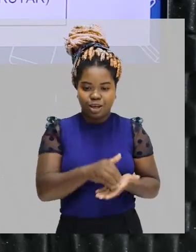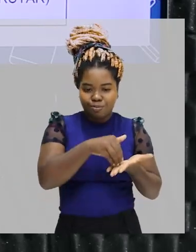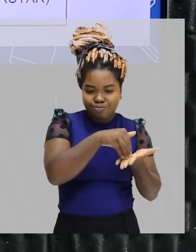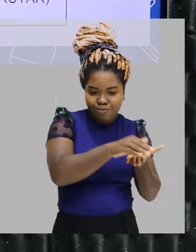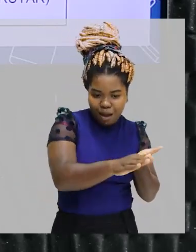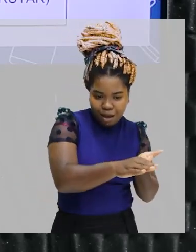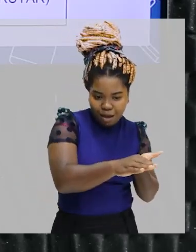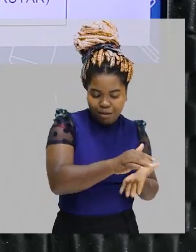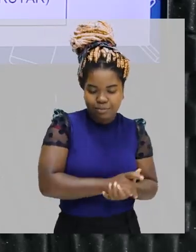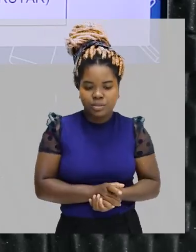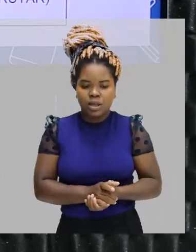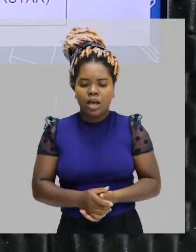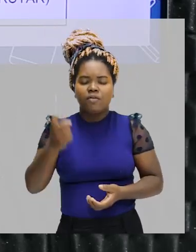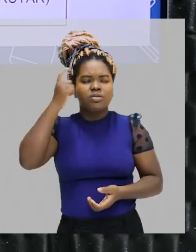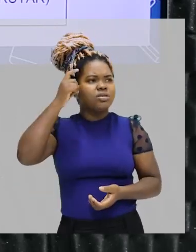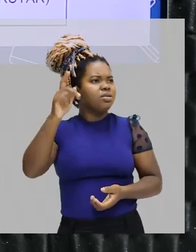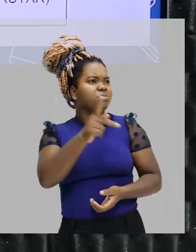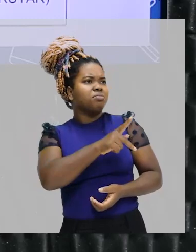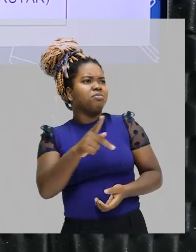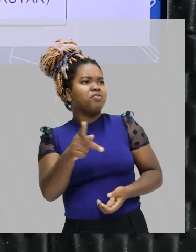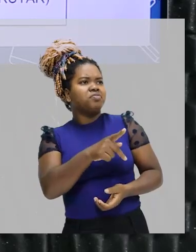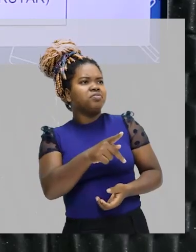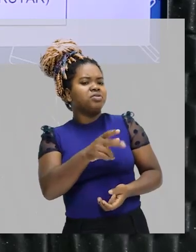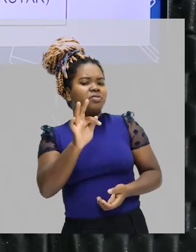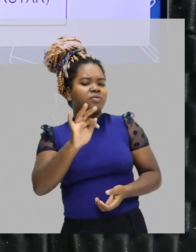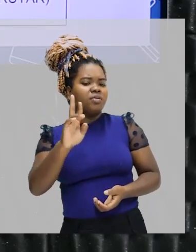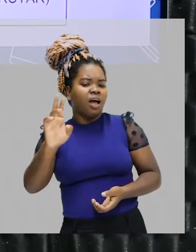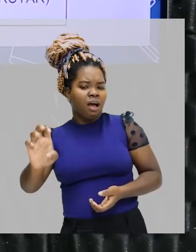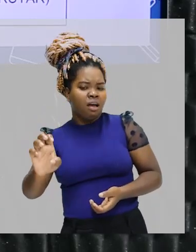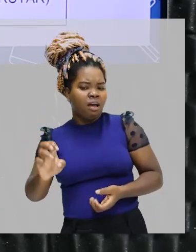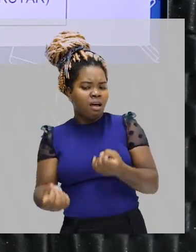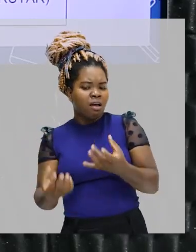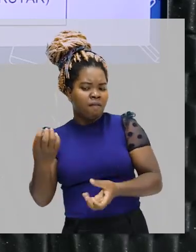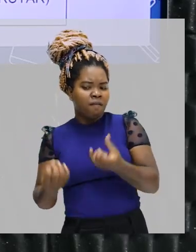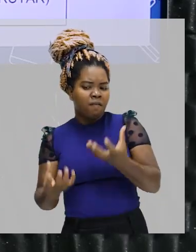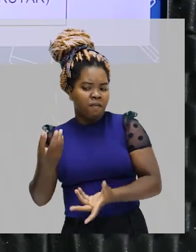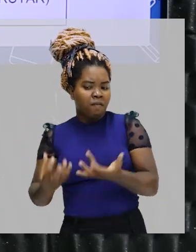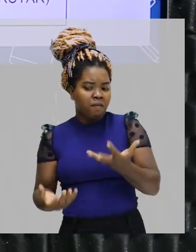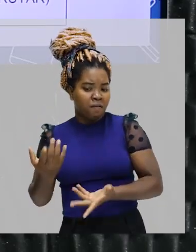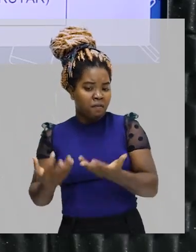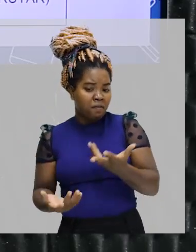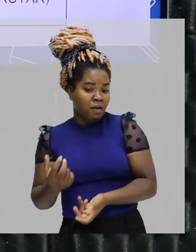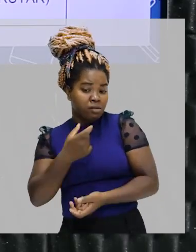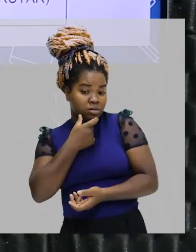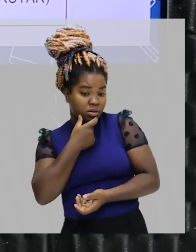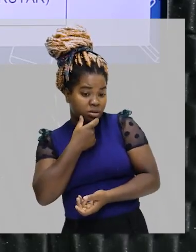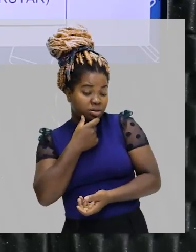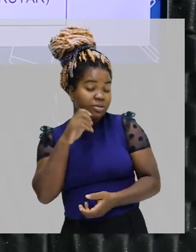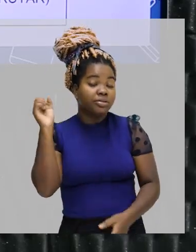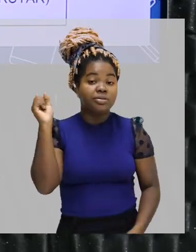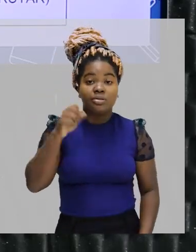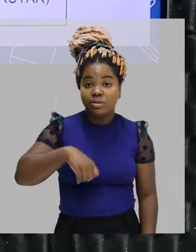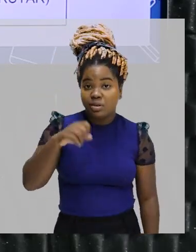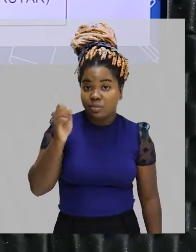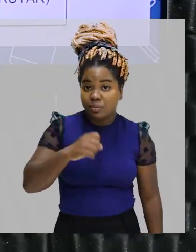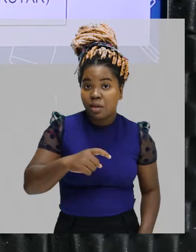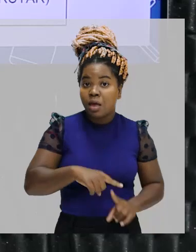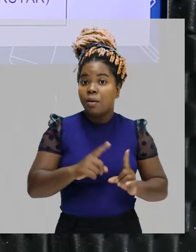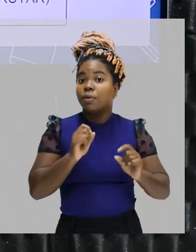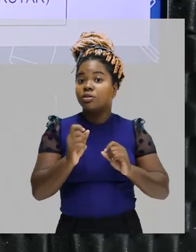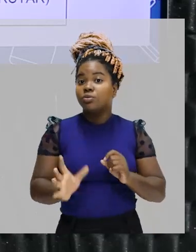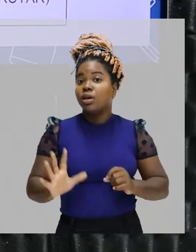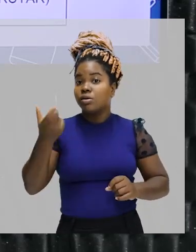pensando, professora, mas fire não é fogo em inglês? Não é incêndio? Exatamente. que acontece na